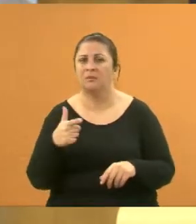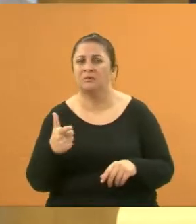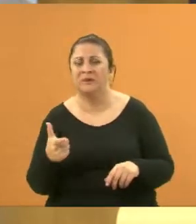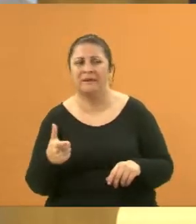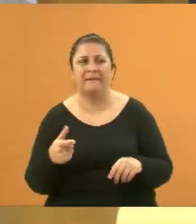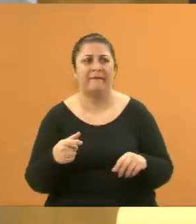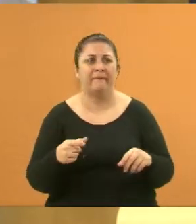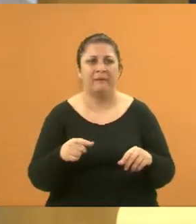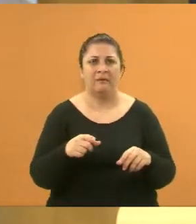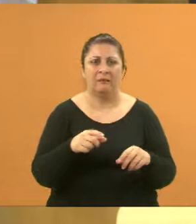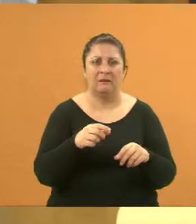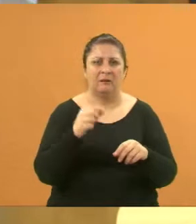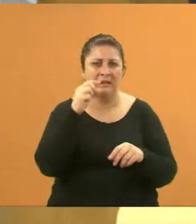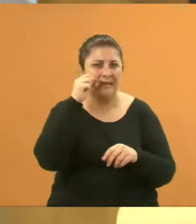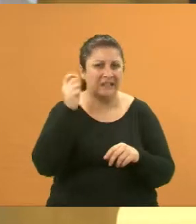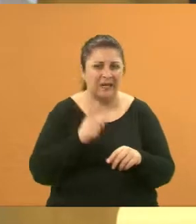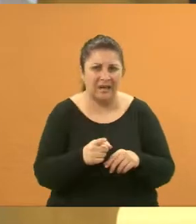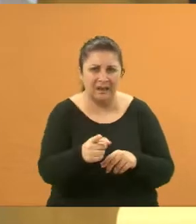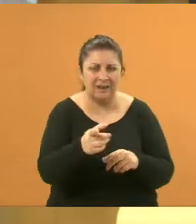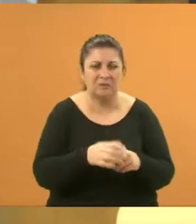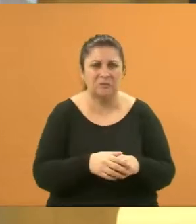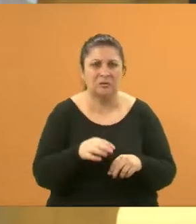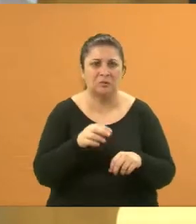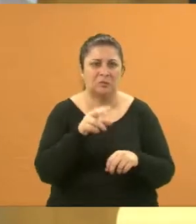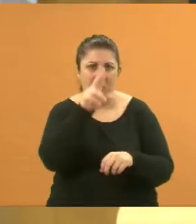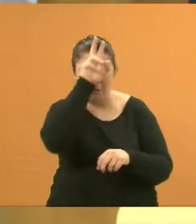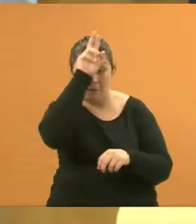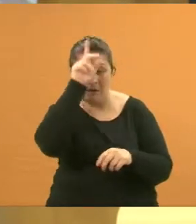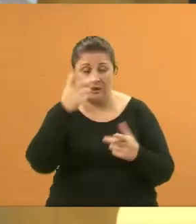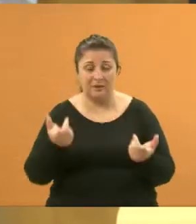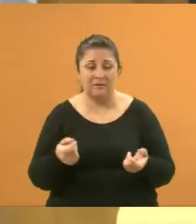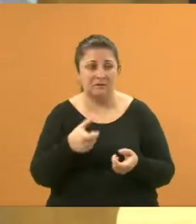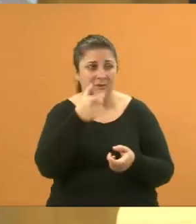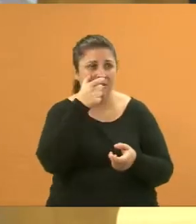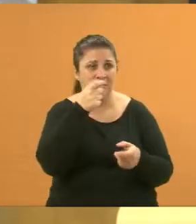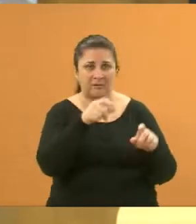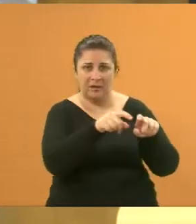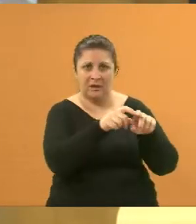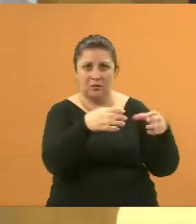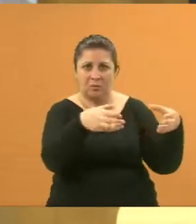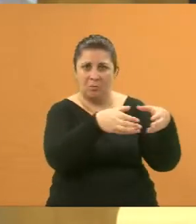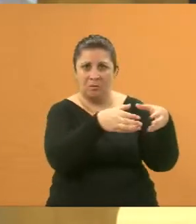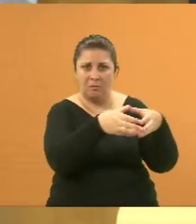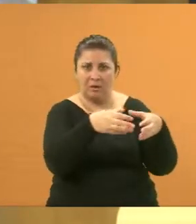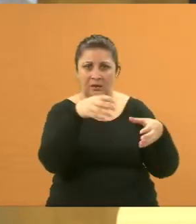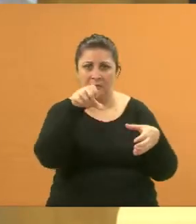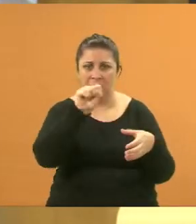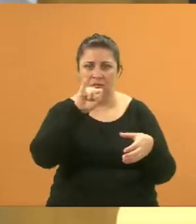de pragas, de insetos. A gente vê o Parque dos Sinos aí é um grande exemplo aí